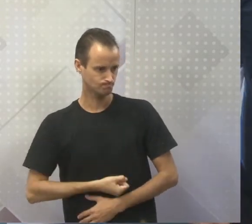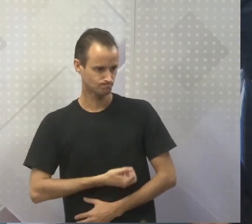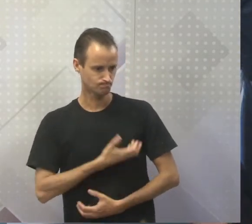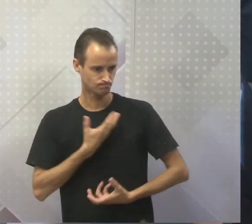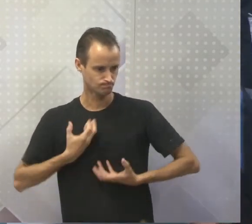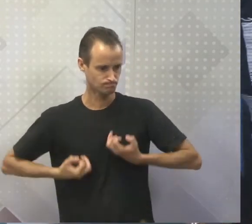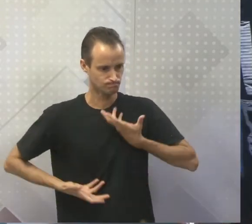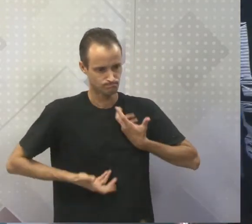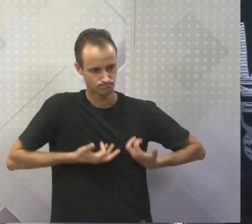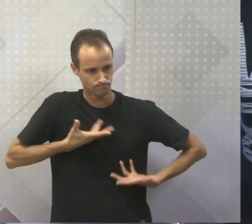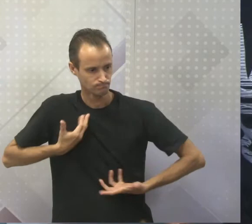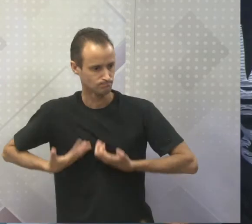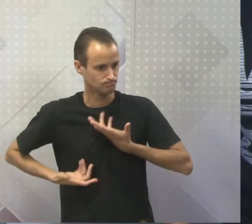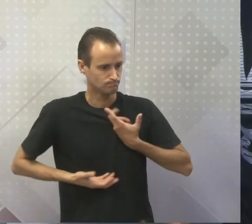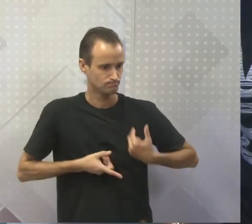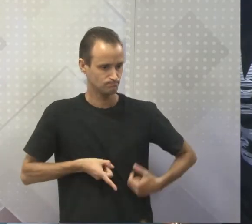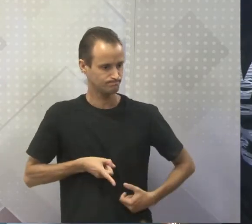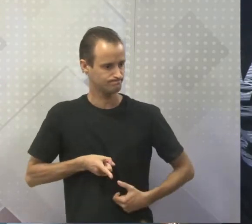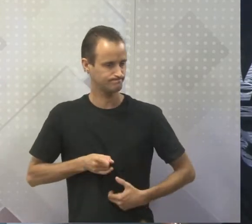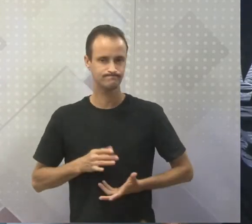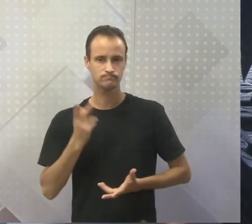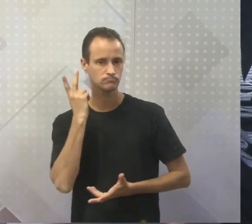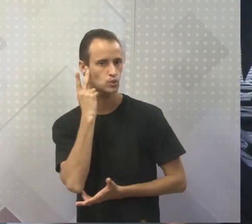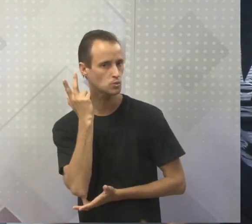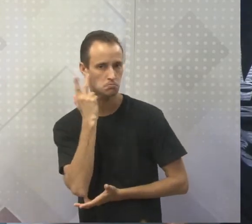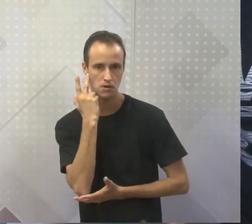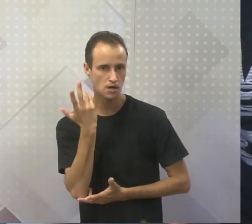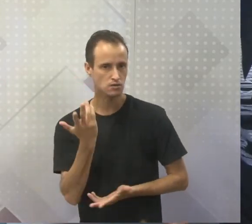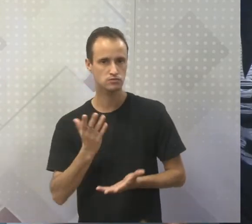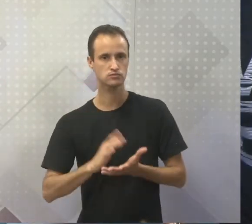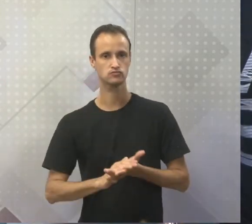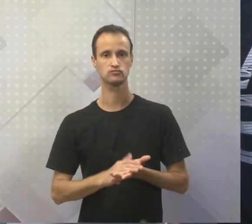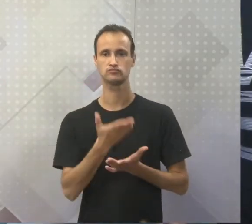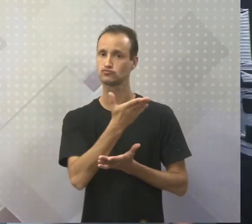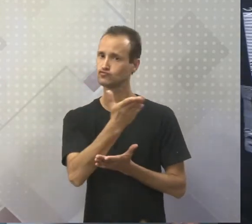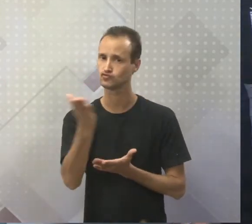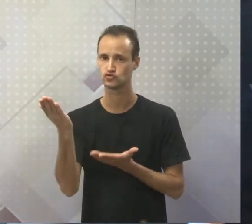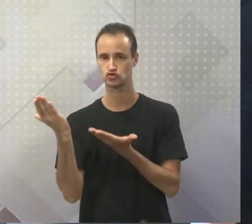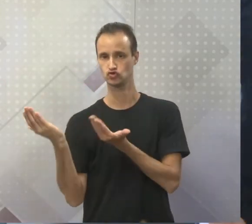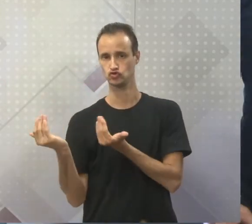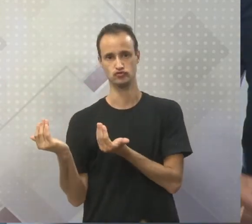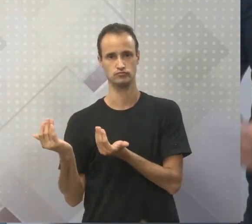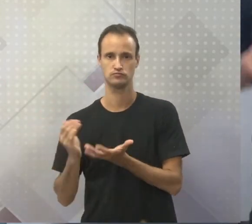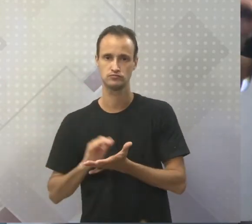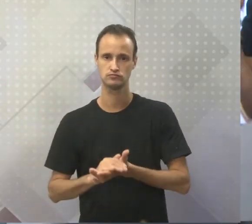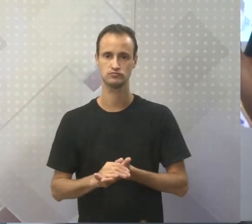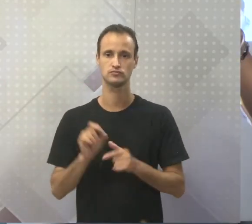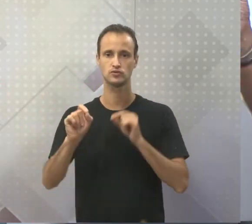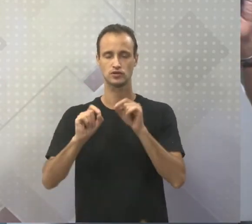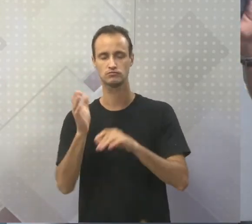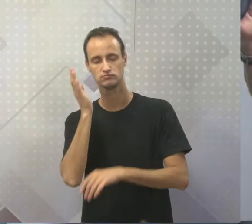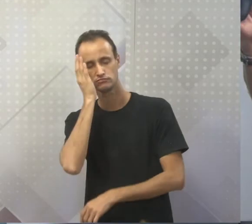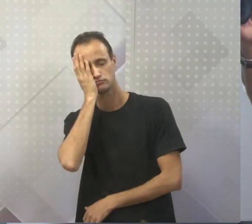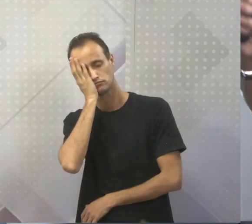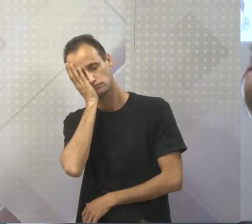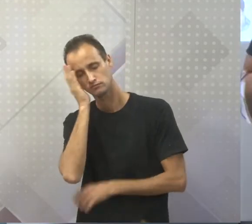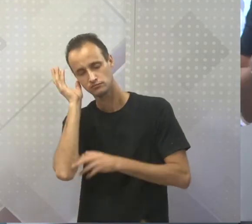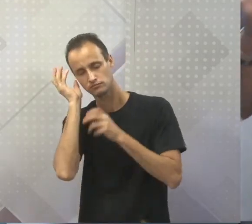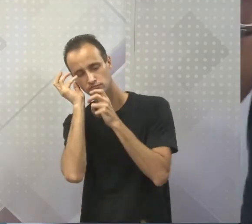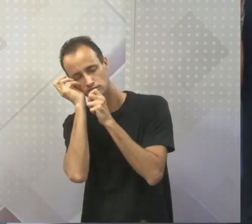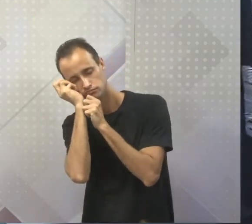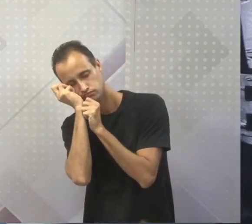vai acontecer na adolescência, nessa idade que vocês estão passando, poluição noturna. Vocês estarão dormindo